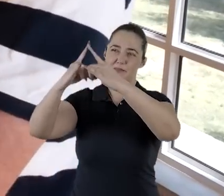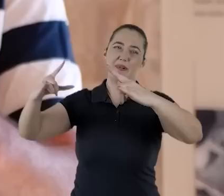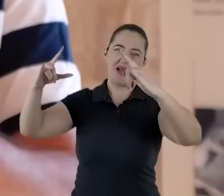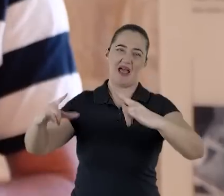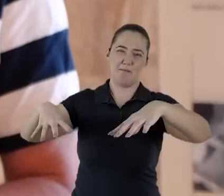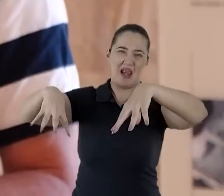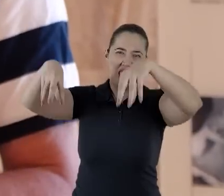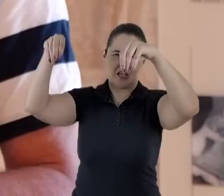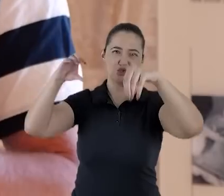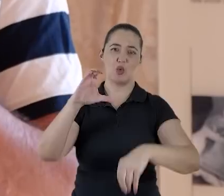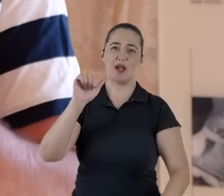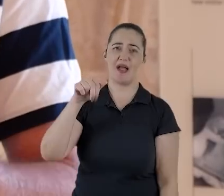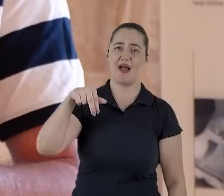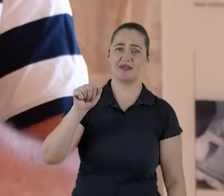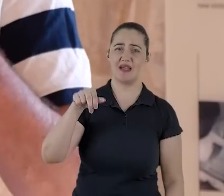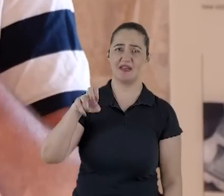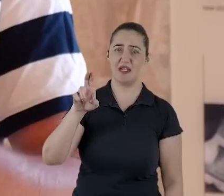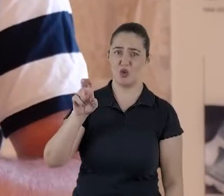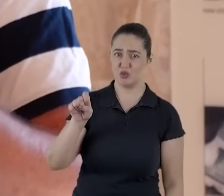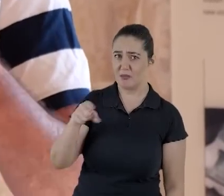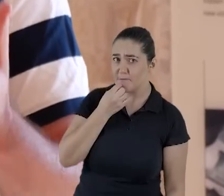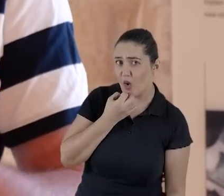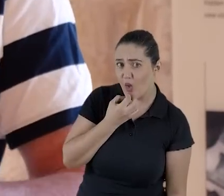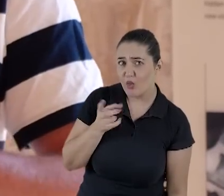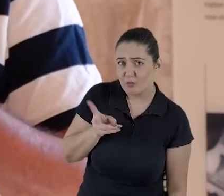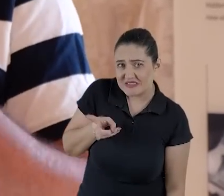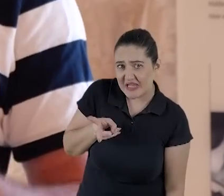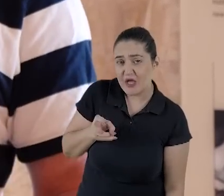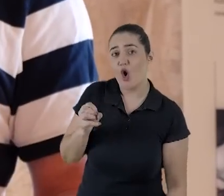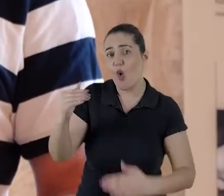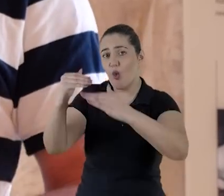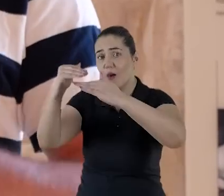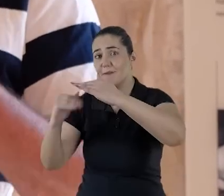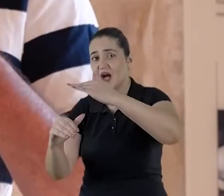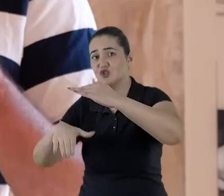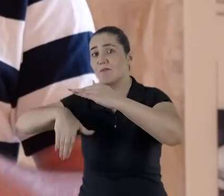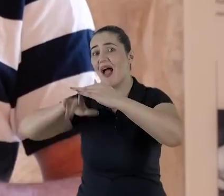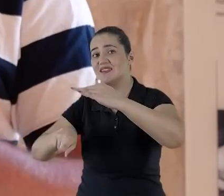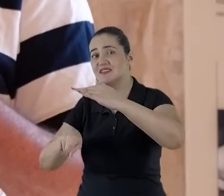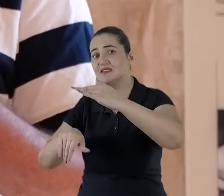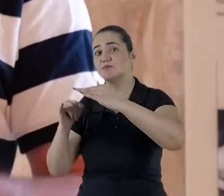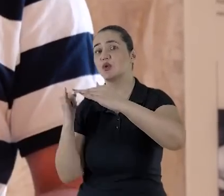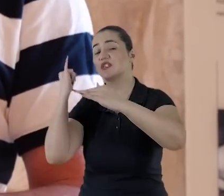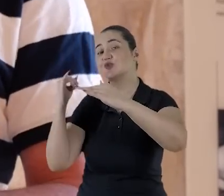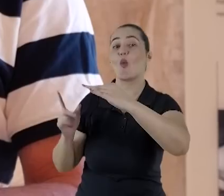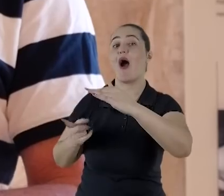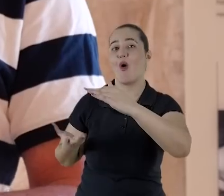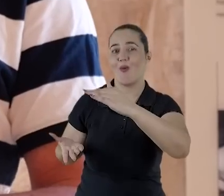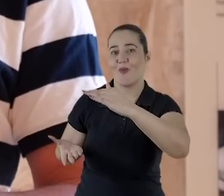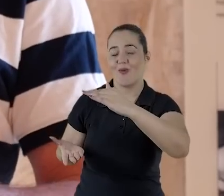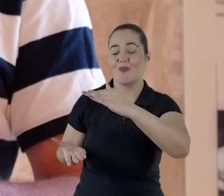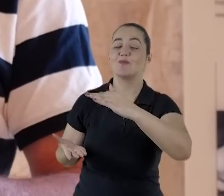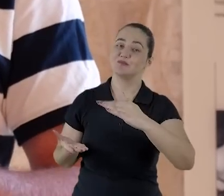palácios, templos cananeus aqui, que foram encontrados. Vale a pena mostrar porque são impactantes. E foram achados muitos restos arqueológicos